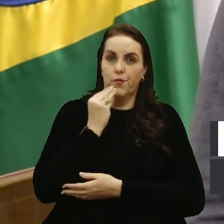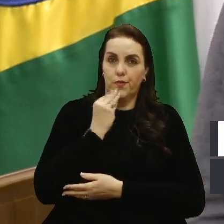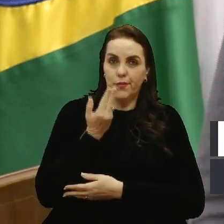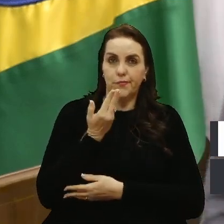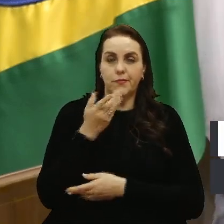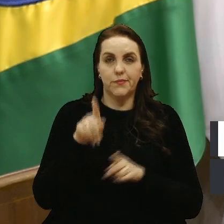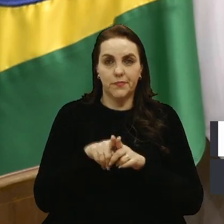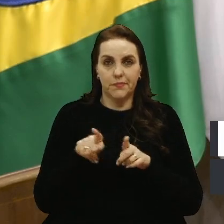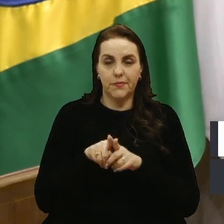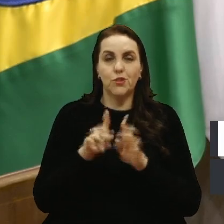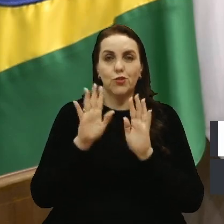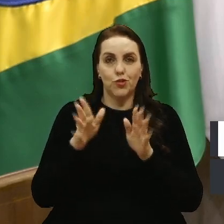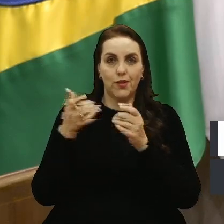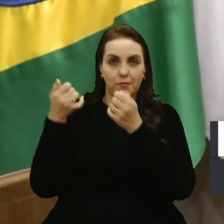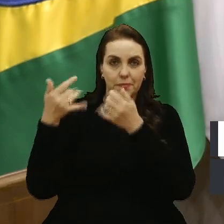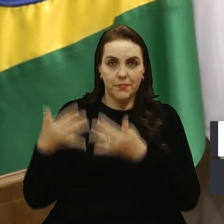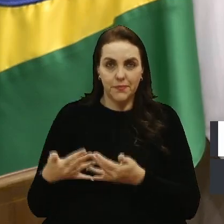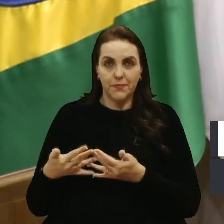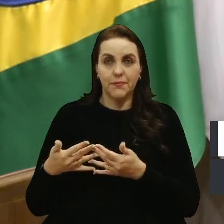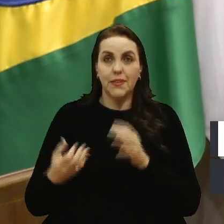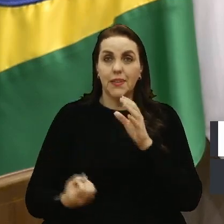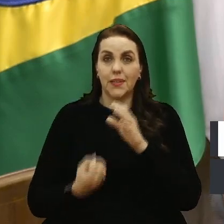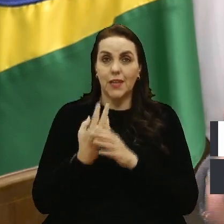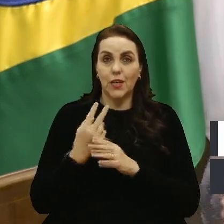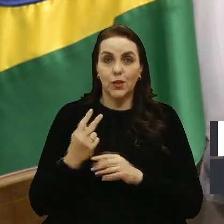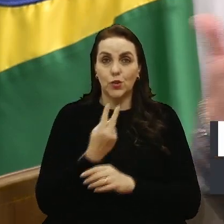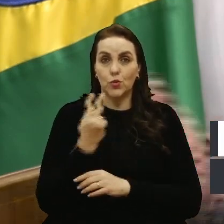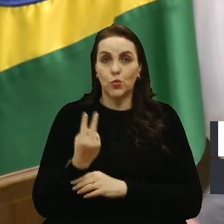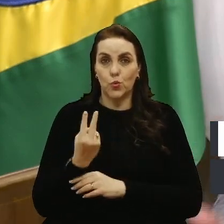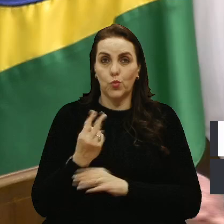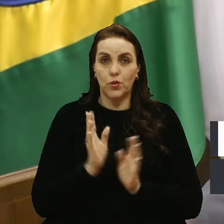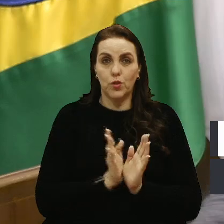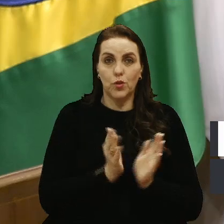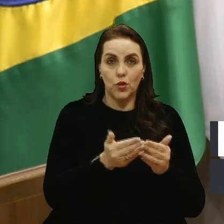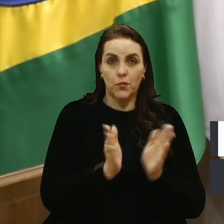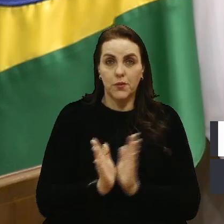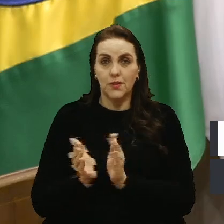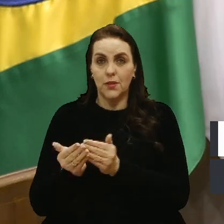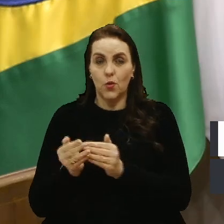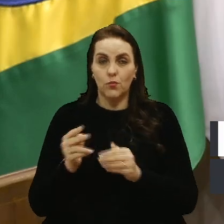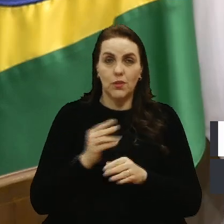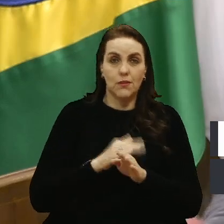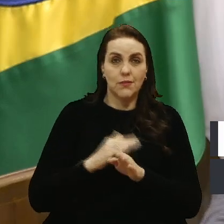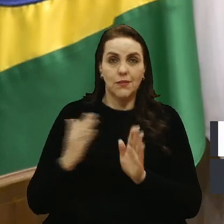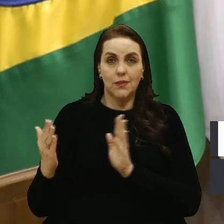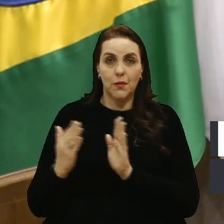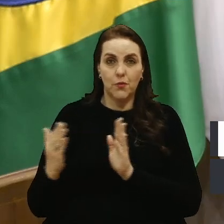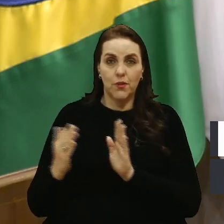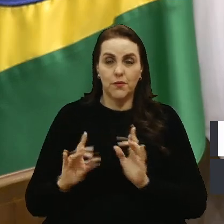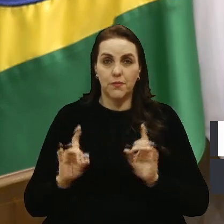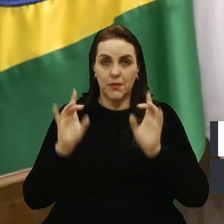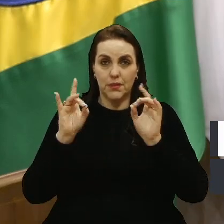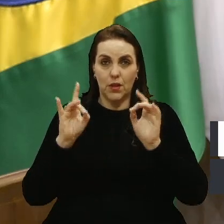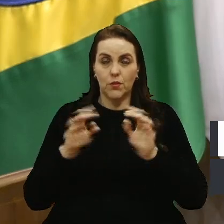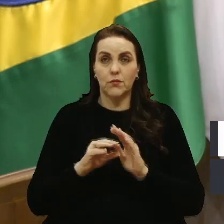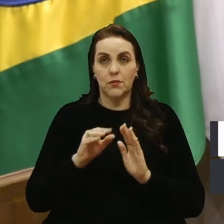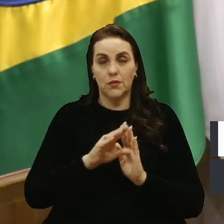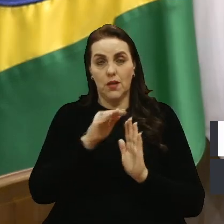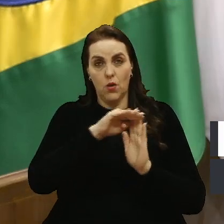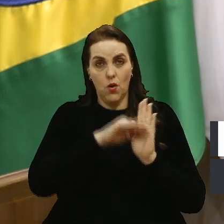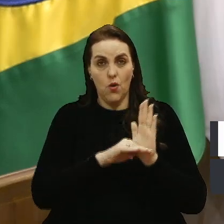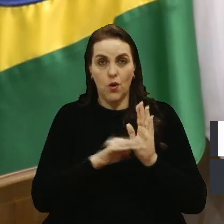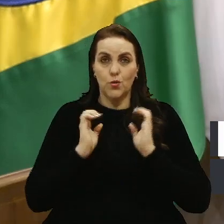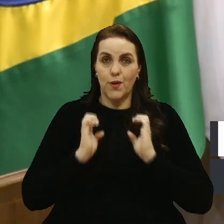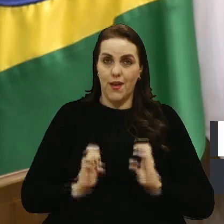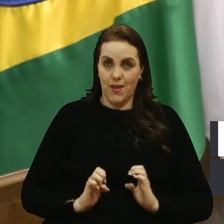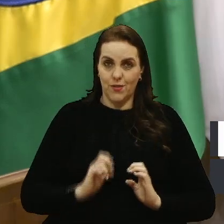dito, vamos criar mais duas comissões temporárias especiais. Uma é do Código de Ética, que nem a vereadora Rose